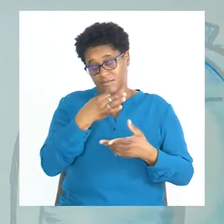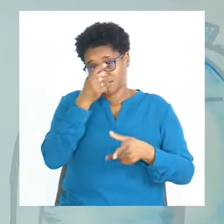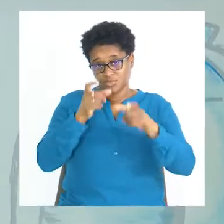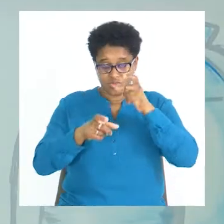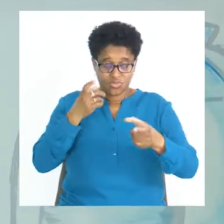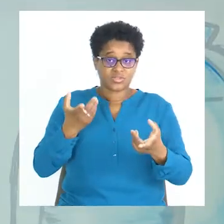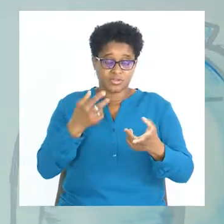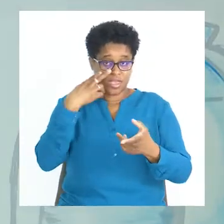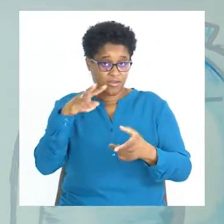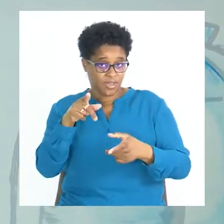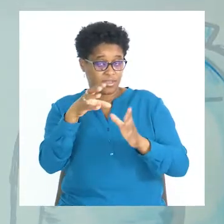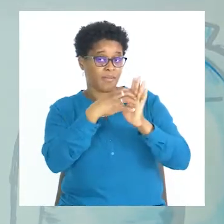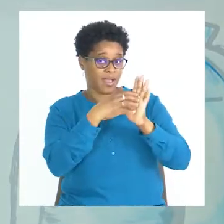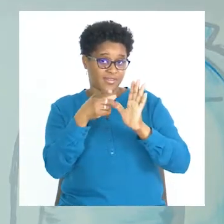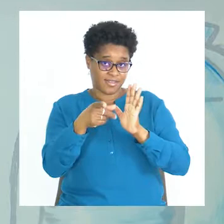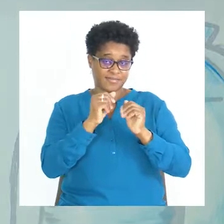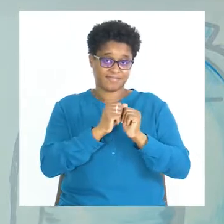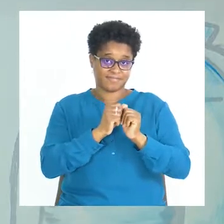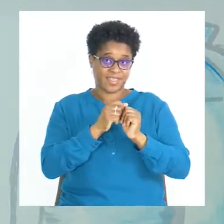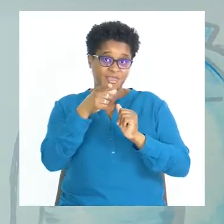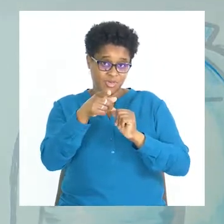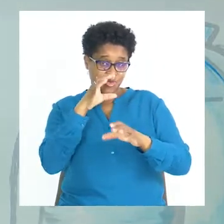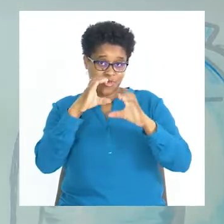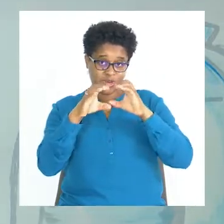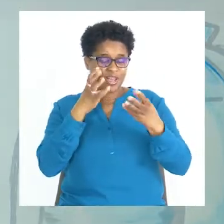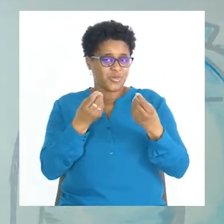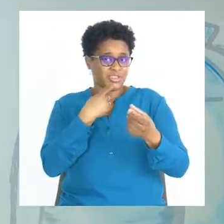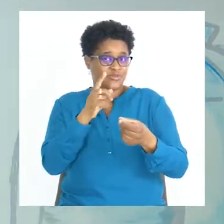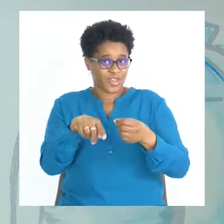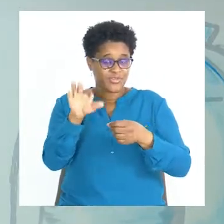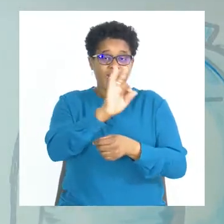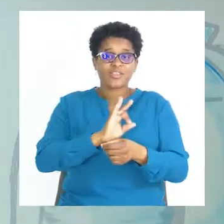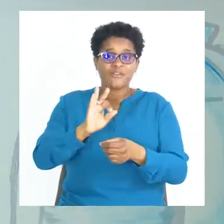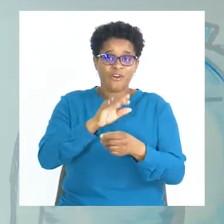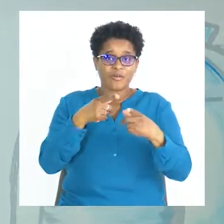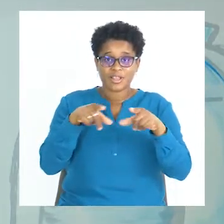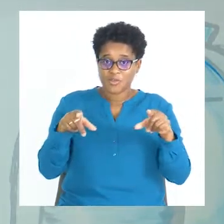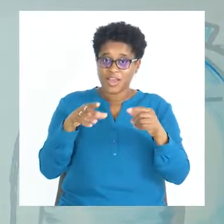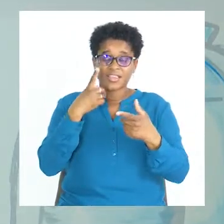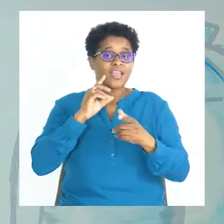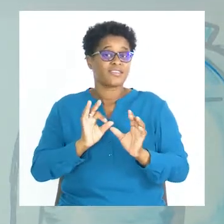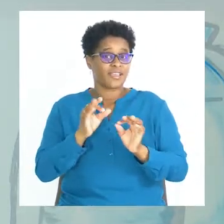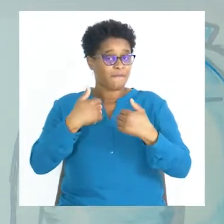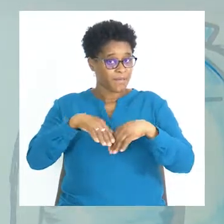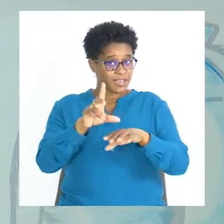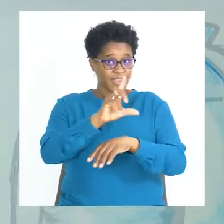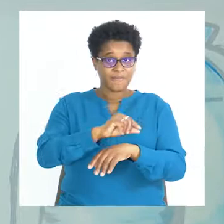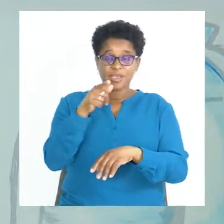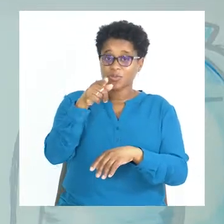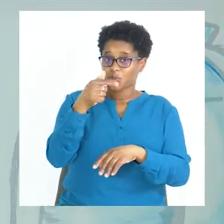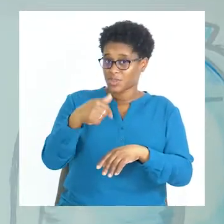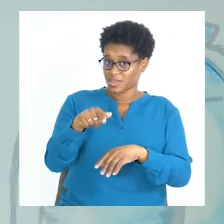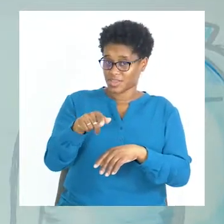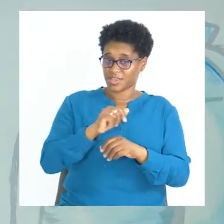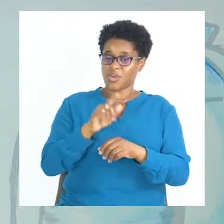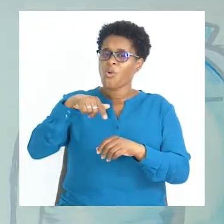Ok? Repara, estás a ver essa imagem aqui? Tu comunicas certas vezes com essa forma de linguagem, não é assim? Mas também